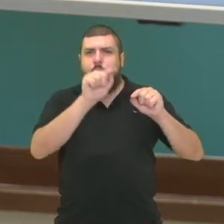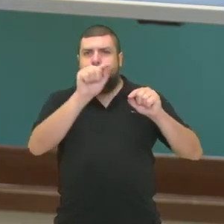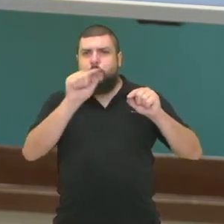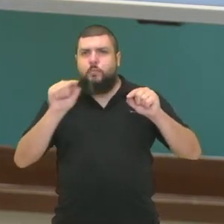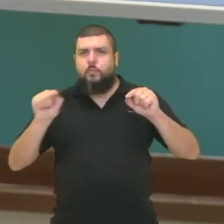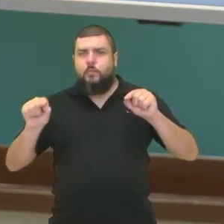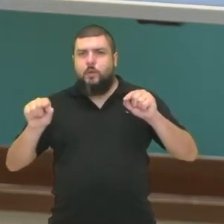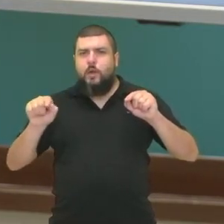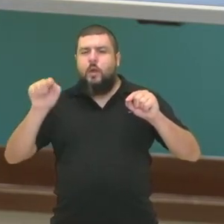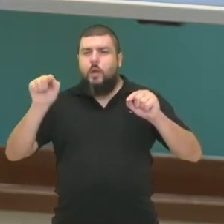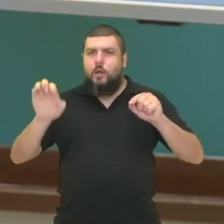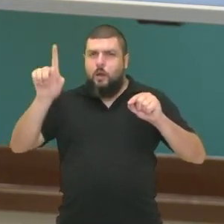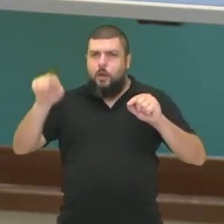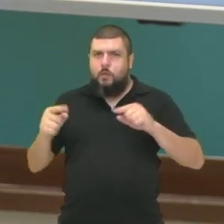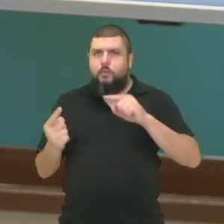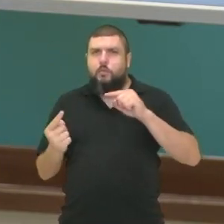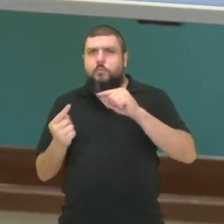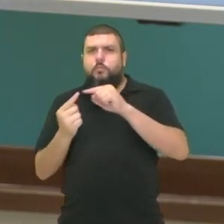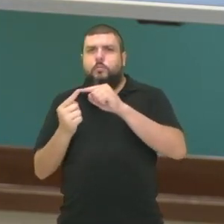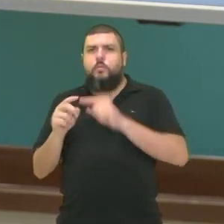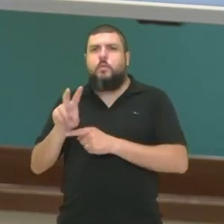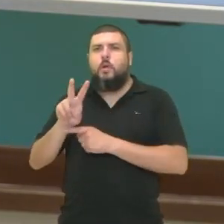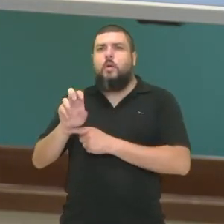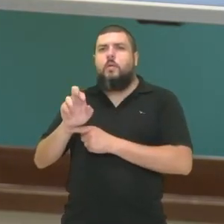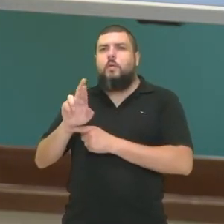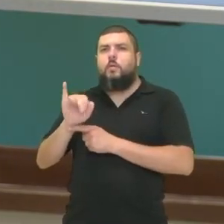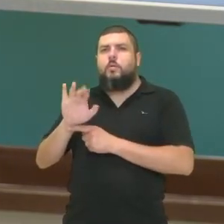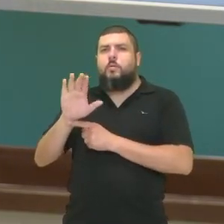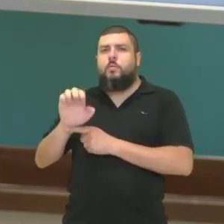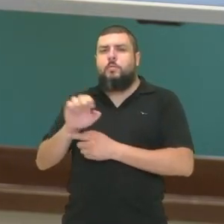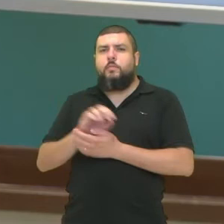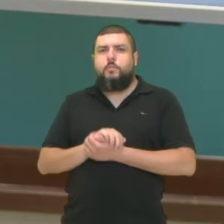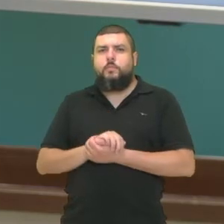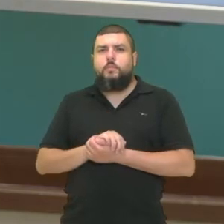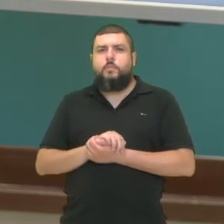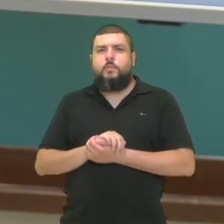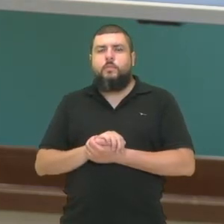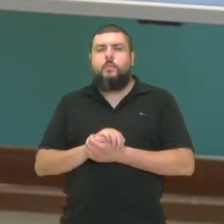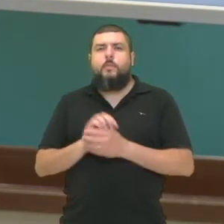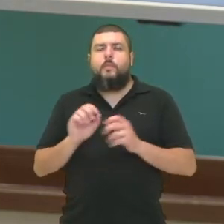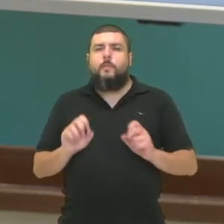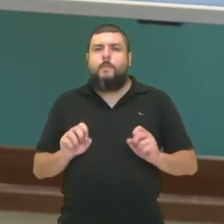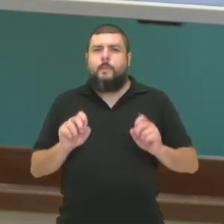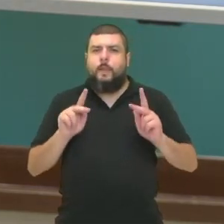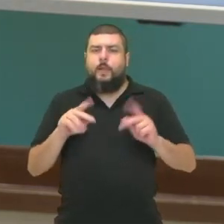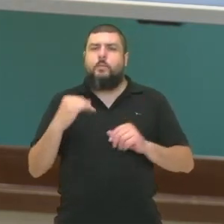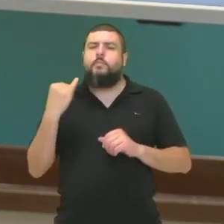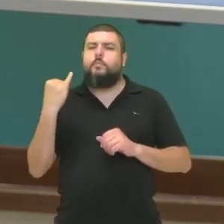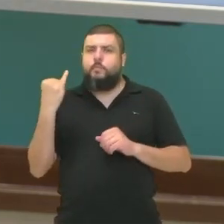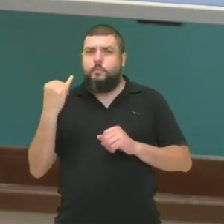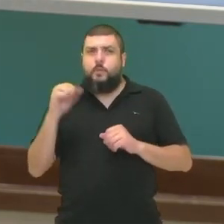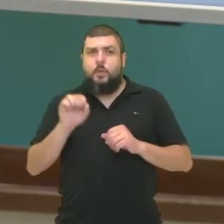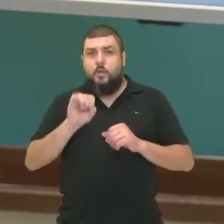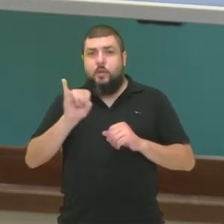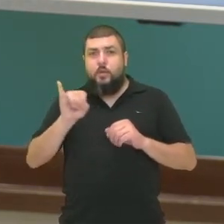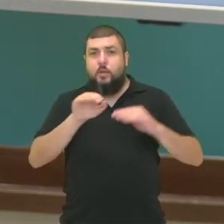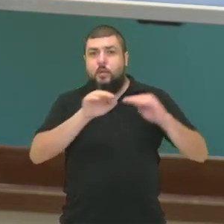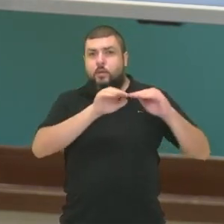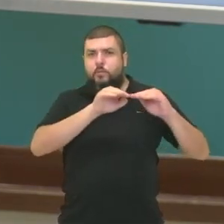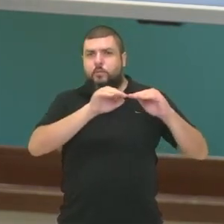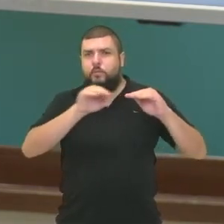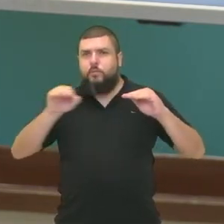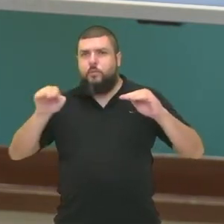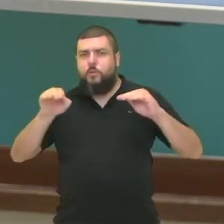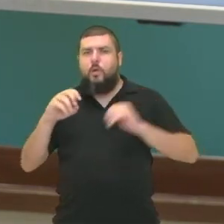os vértices de um triângulo. Então, como eu disse, eles são complementares. Vão ser importantes quando eles estão colineares e quando eles não